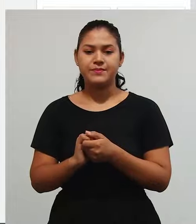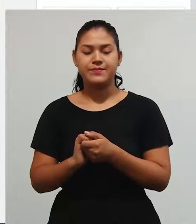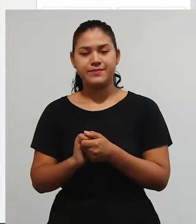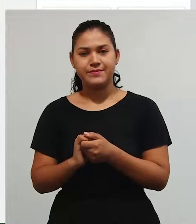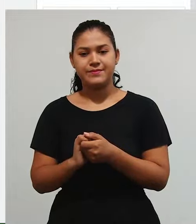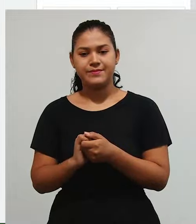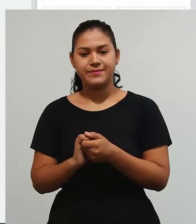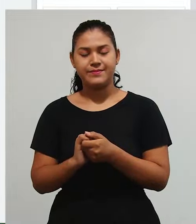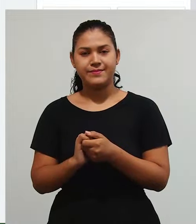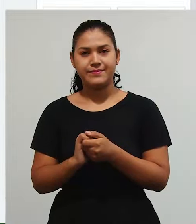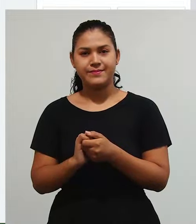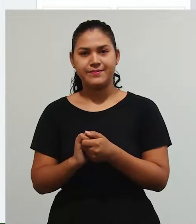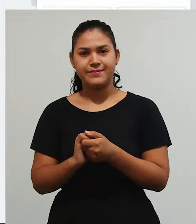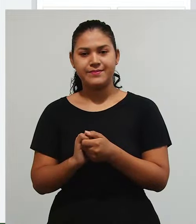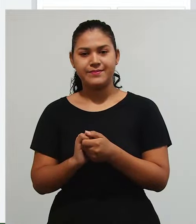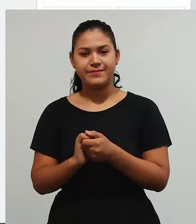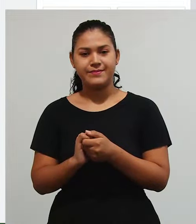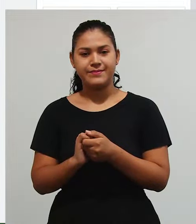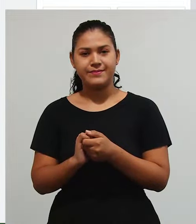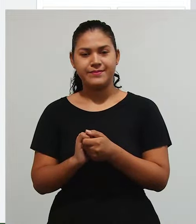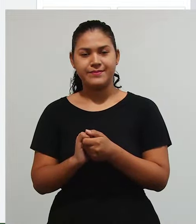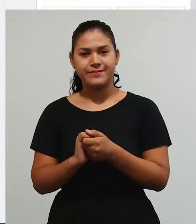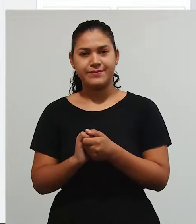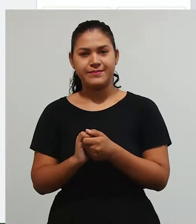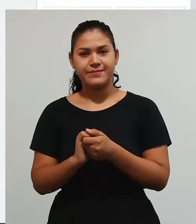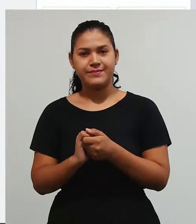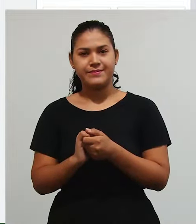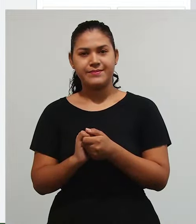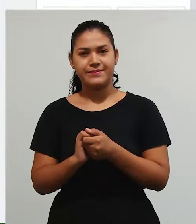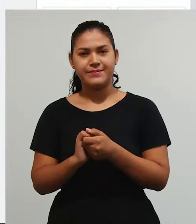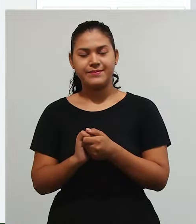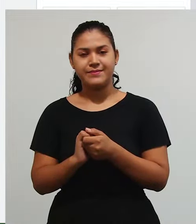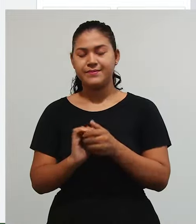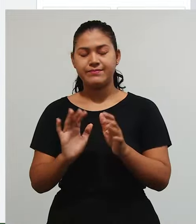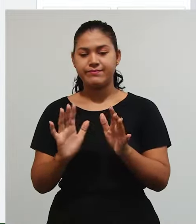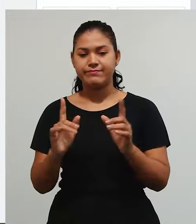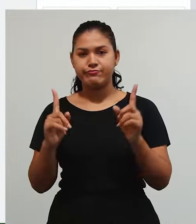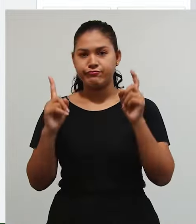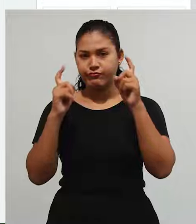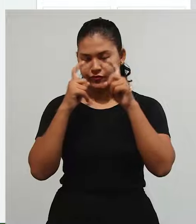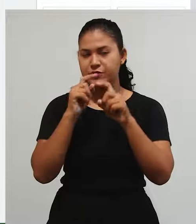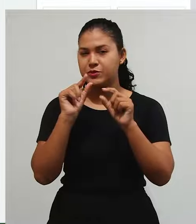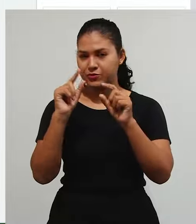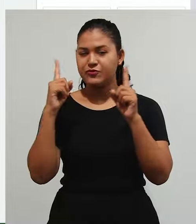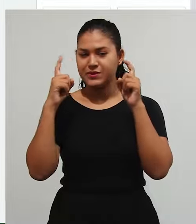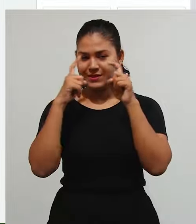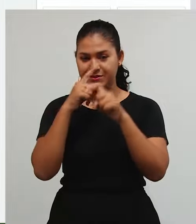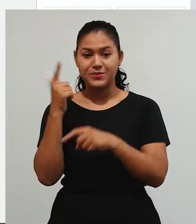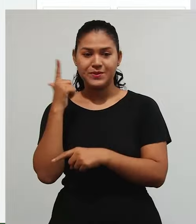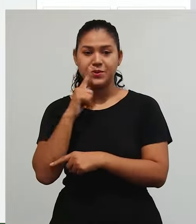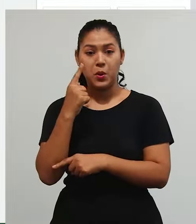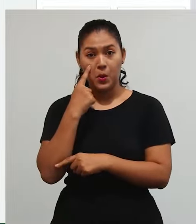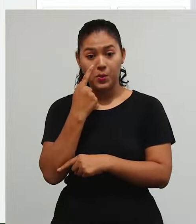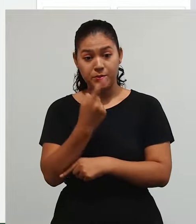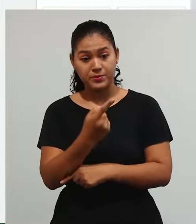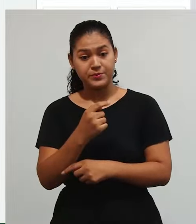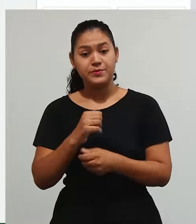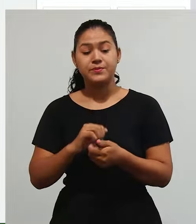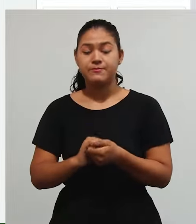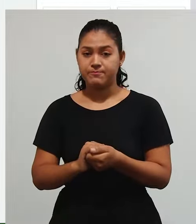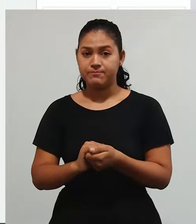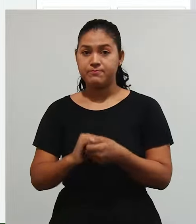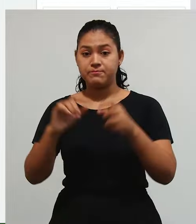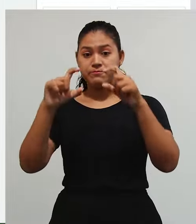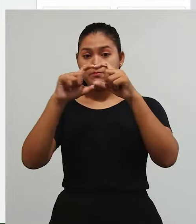ó. Porque ela vai... Oh, nossa, Anabela. Aí, agora sim. Então, eu coloco em cima da imagem o título